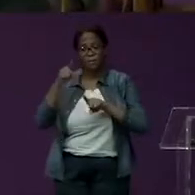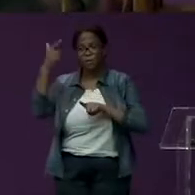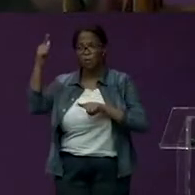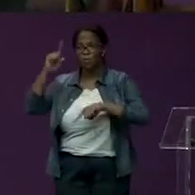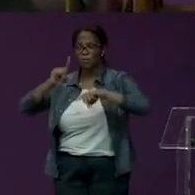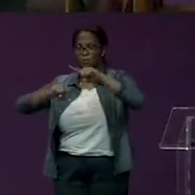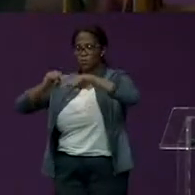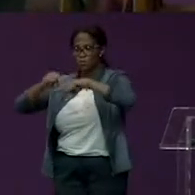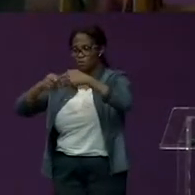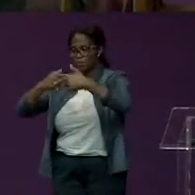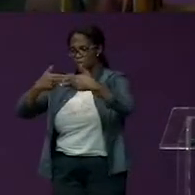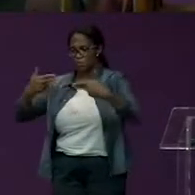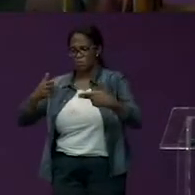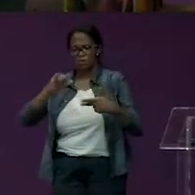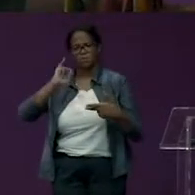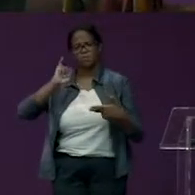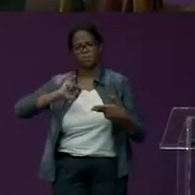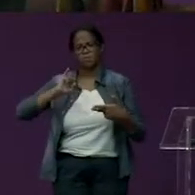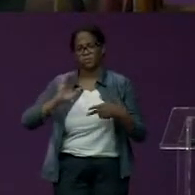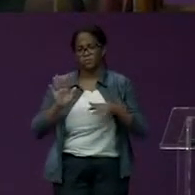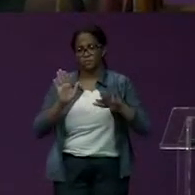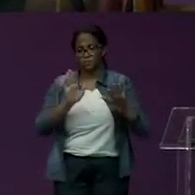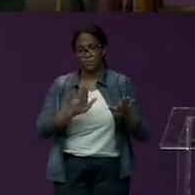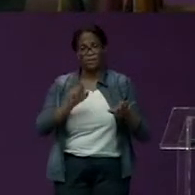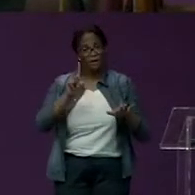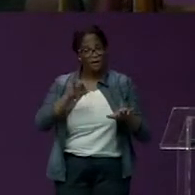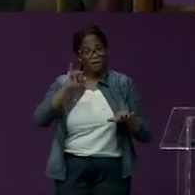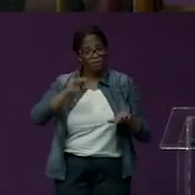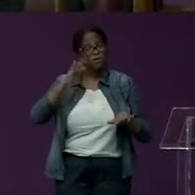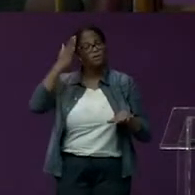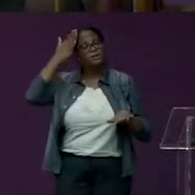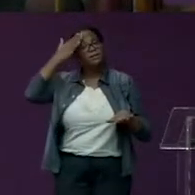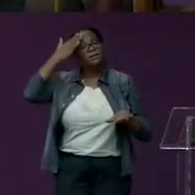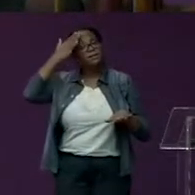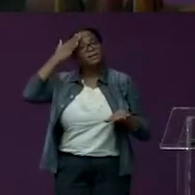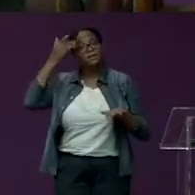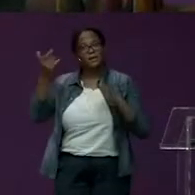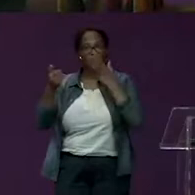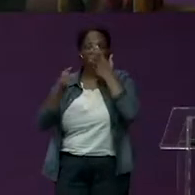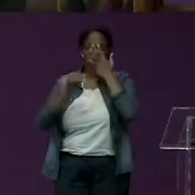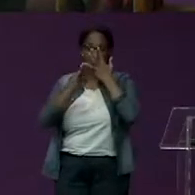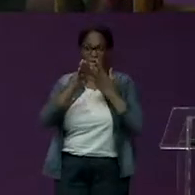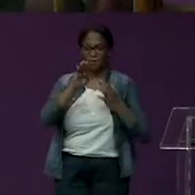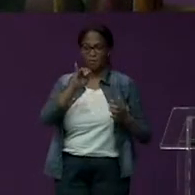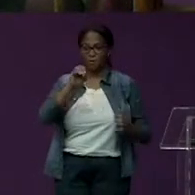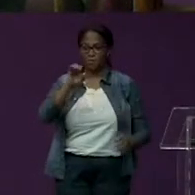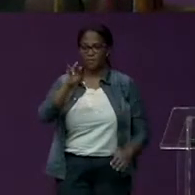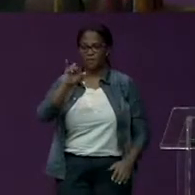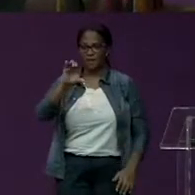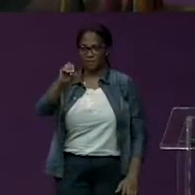produtos. É importante, e é importante também saber, por exemplo, no caso desse biofármaco, é